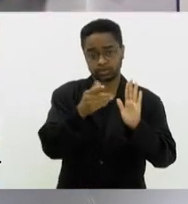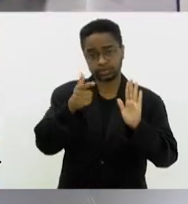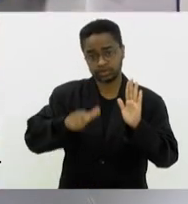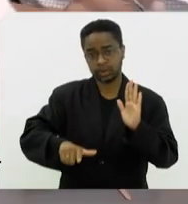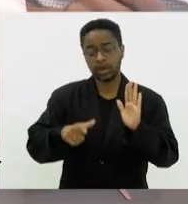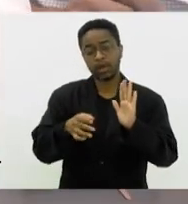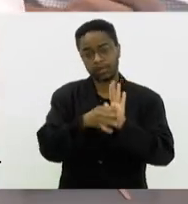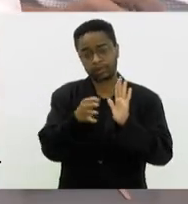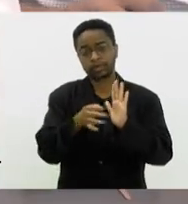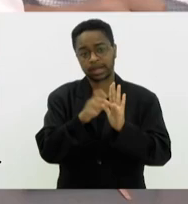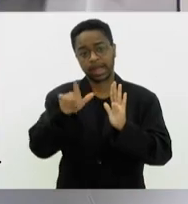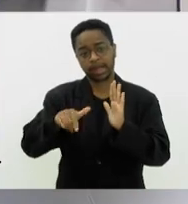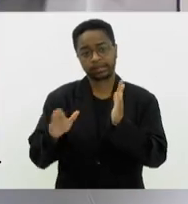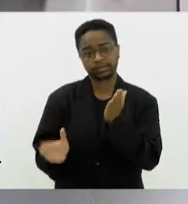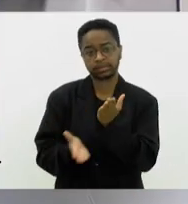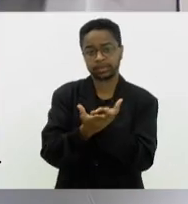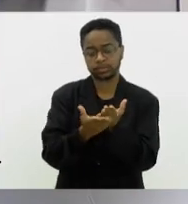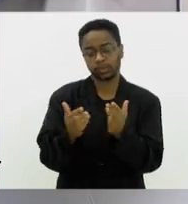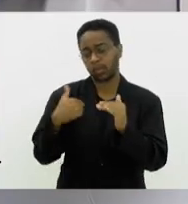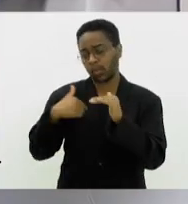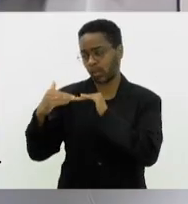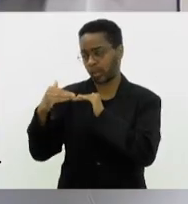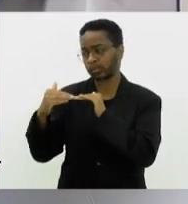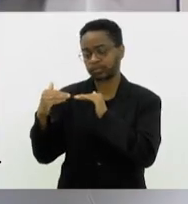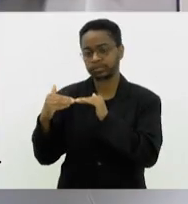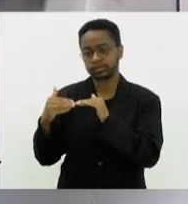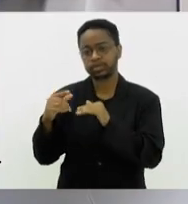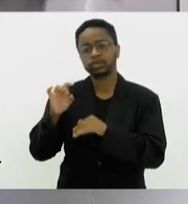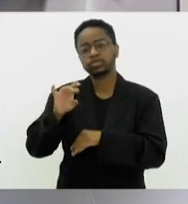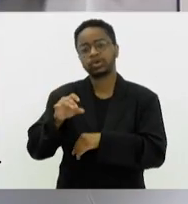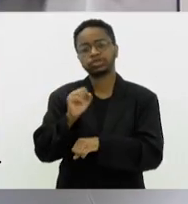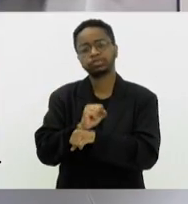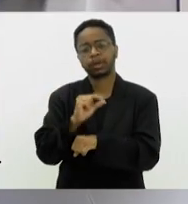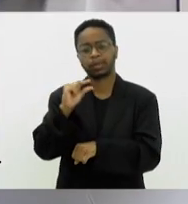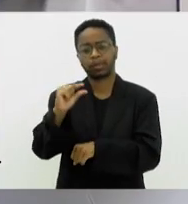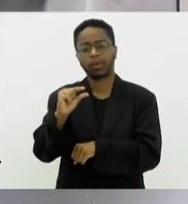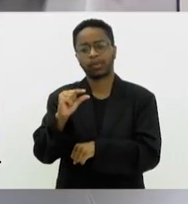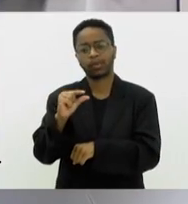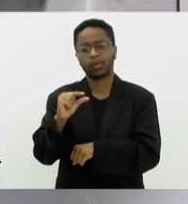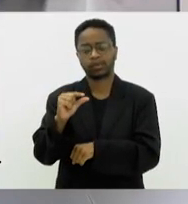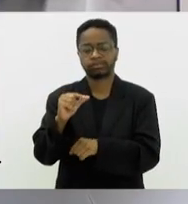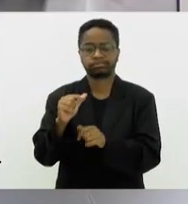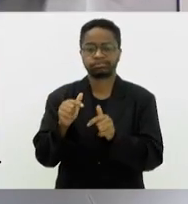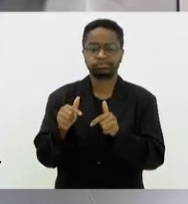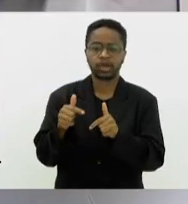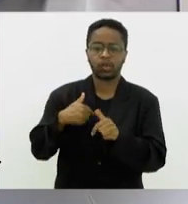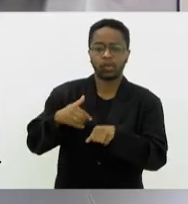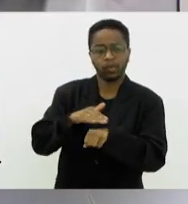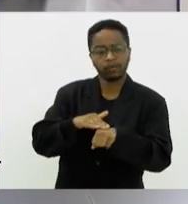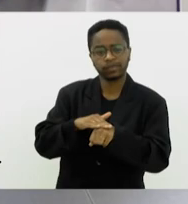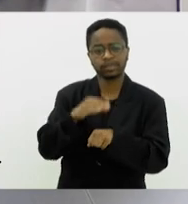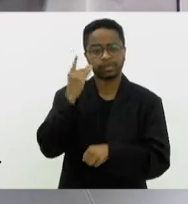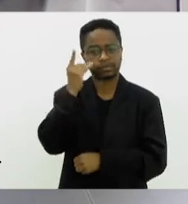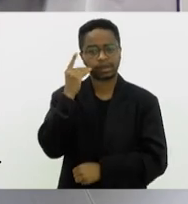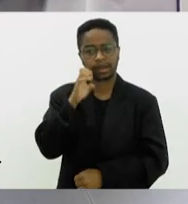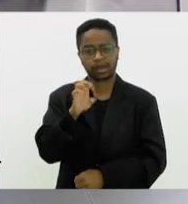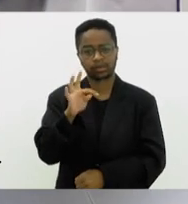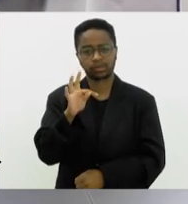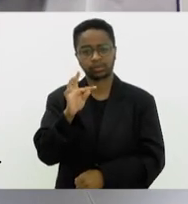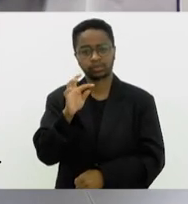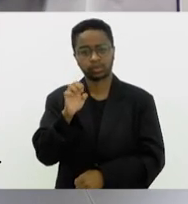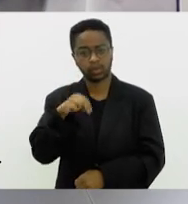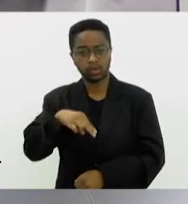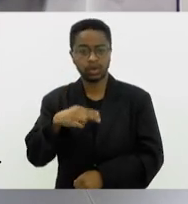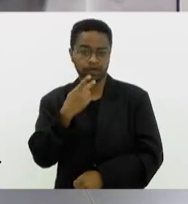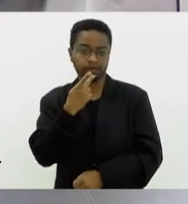ser pela anexação. Eu concordo, concordo. É só para dar tempo aí de fazer um gesto diplomático com o deputado Elton, de falar para ele que não